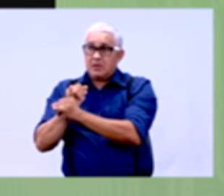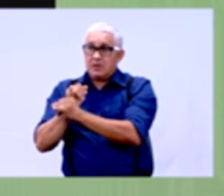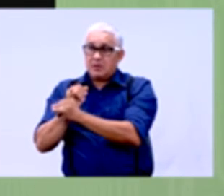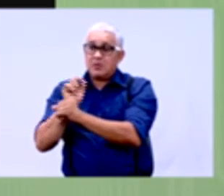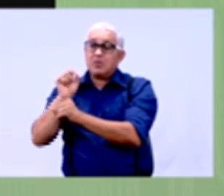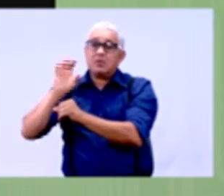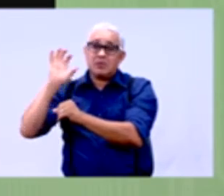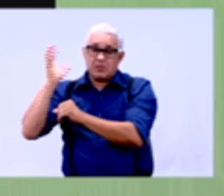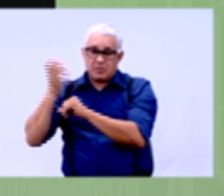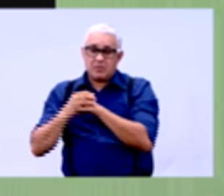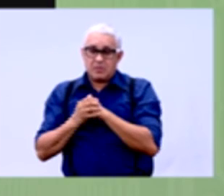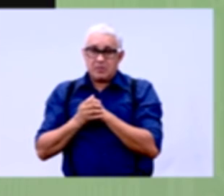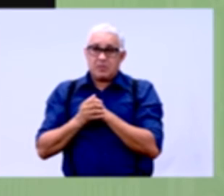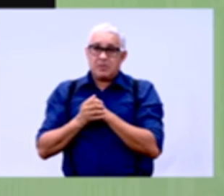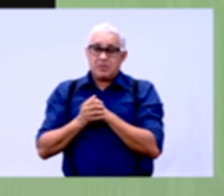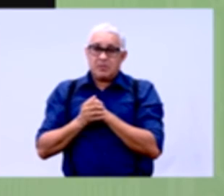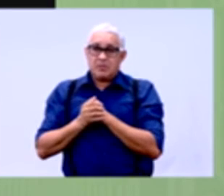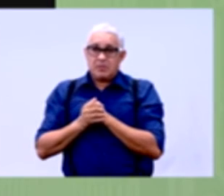que acontece?